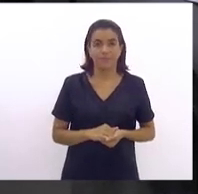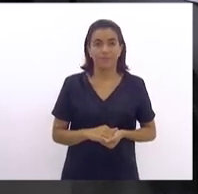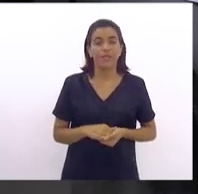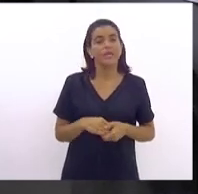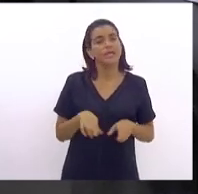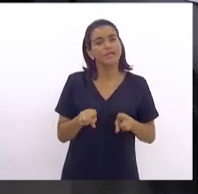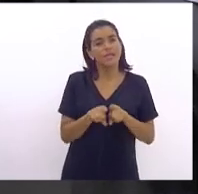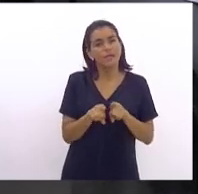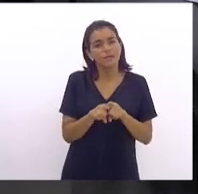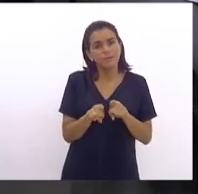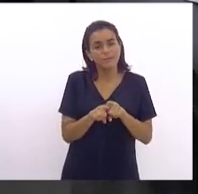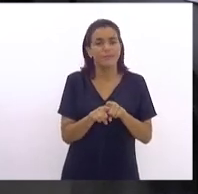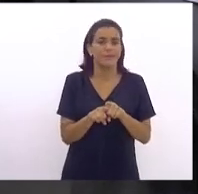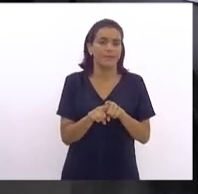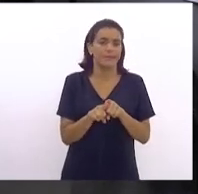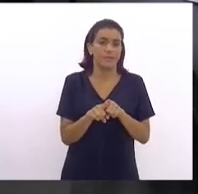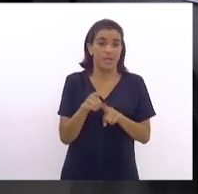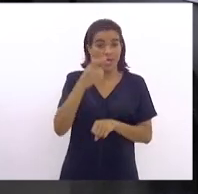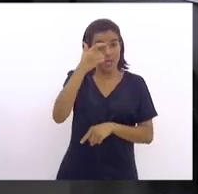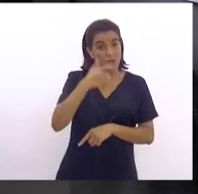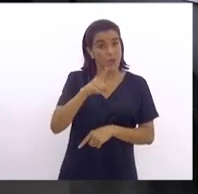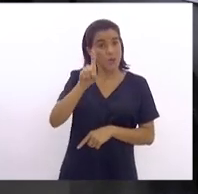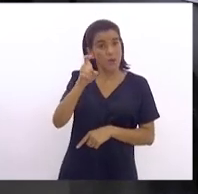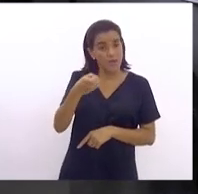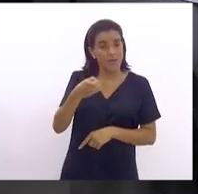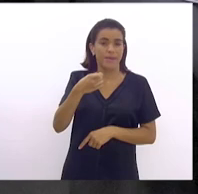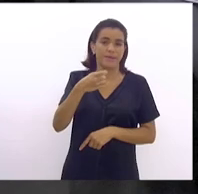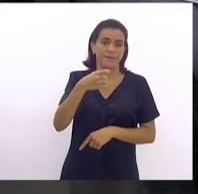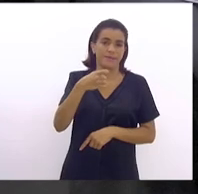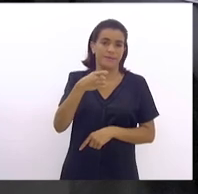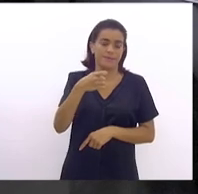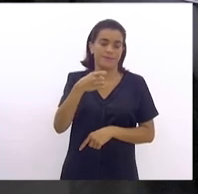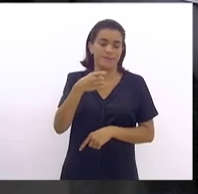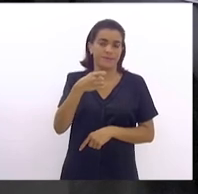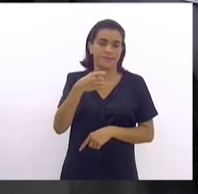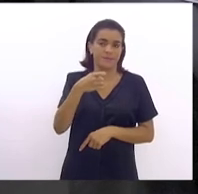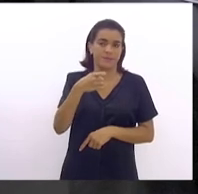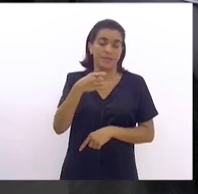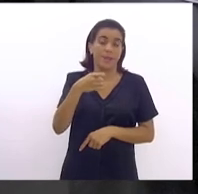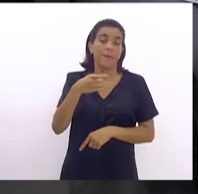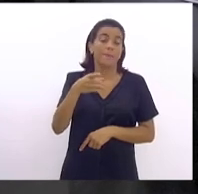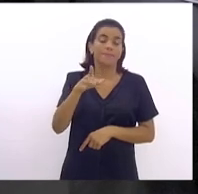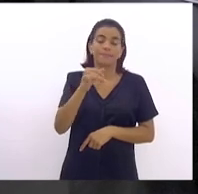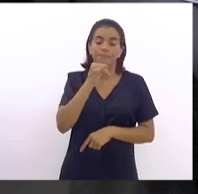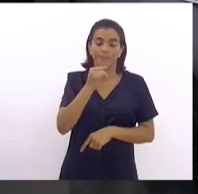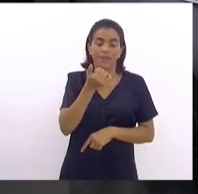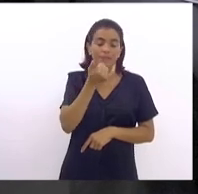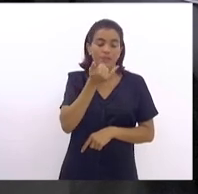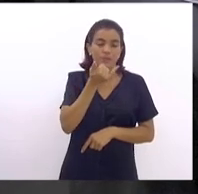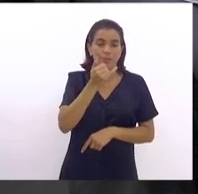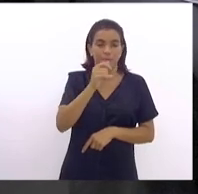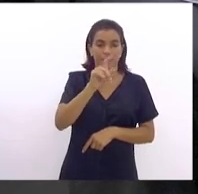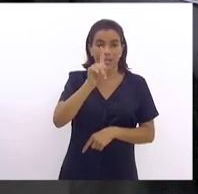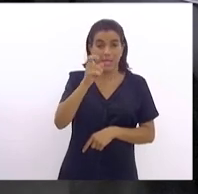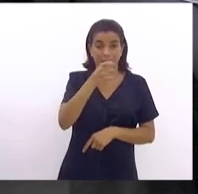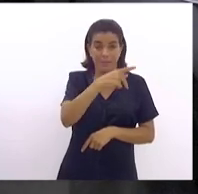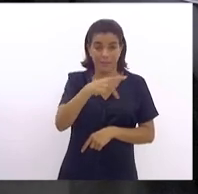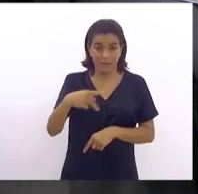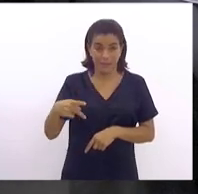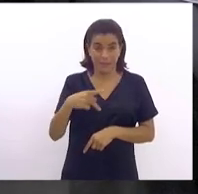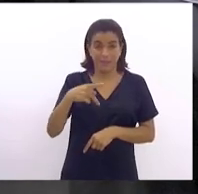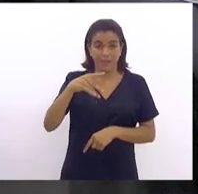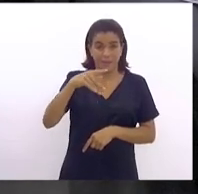E até quando presidia aqui o deputado Márcio Pacheco, não foi baixada